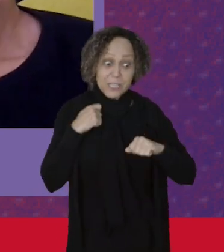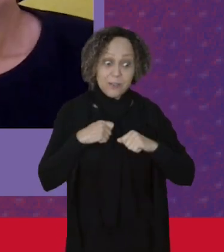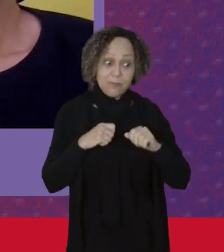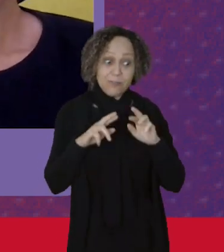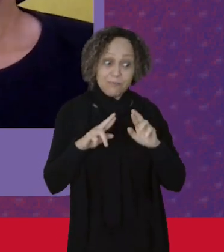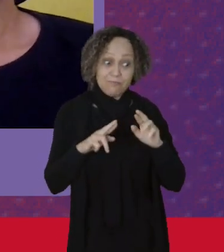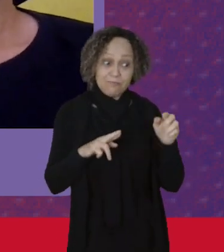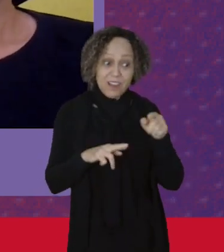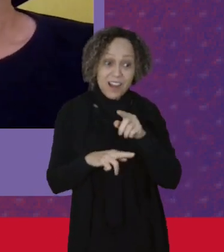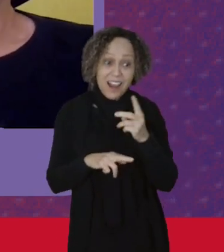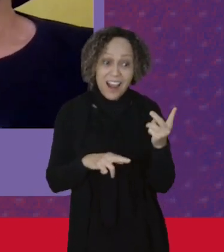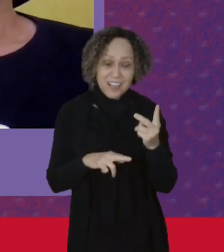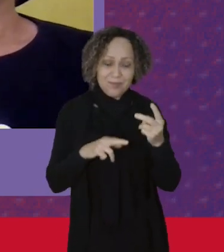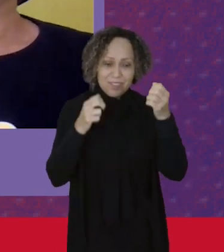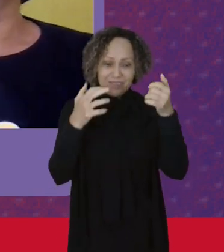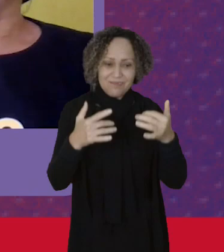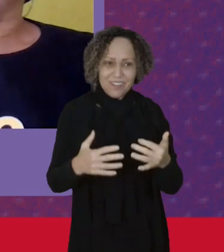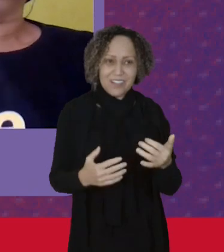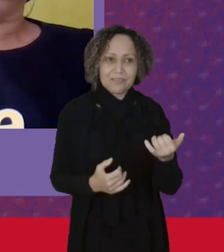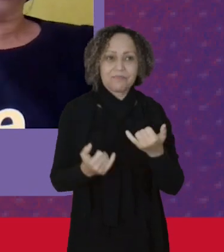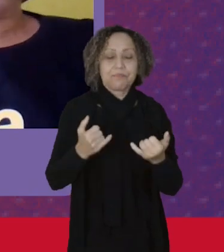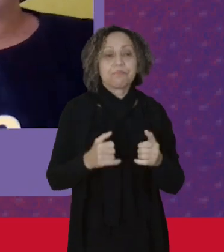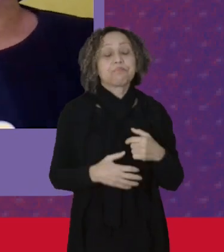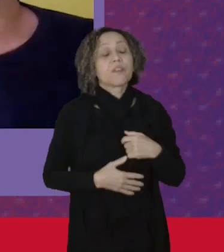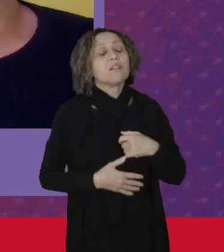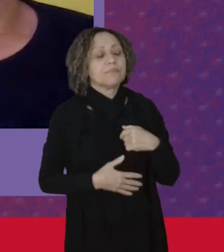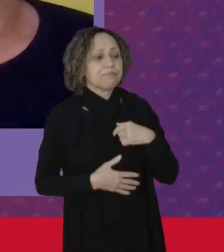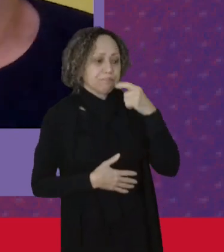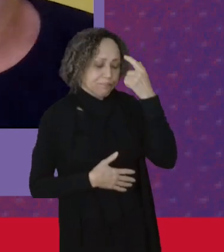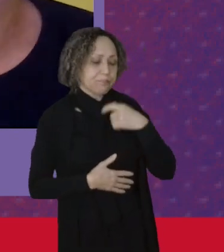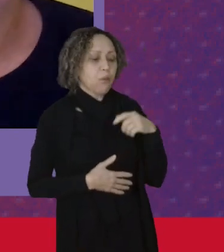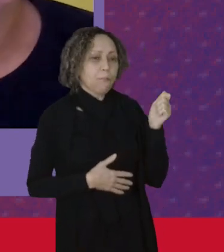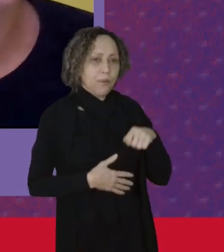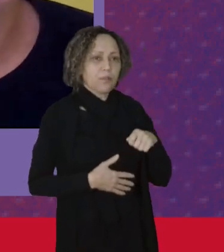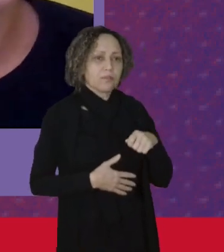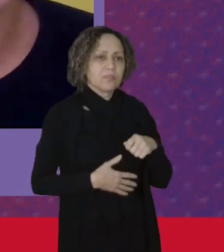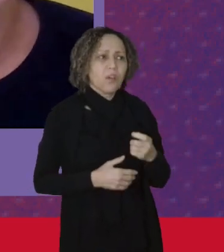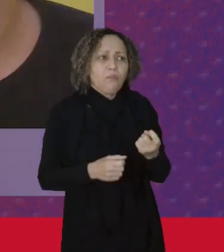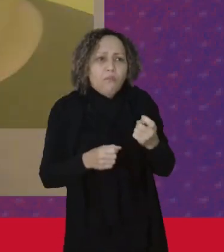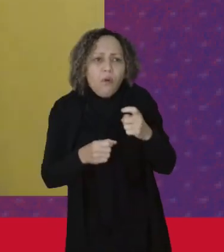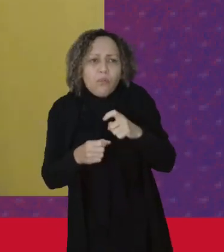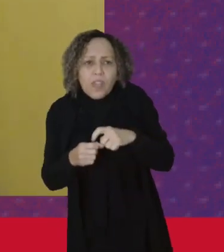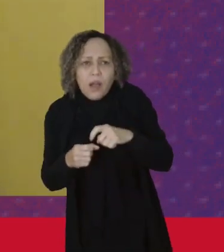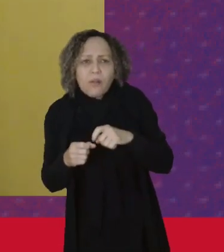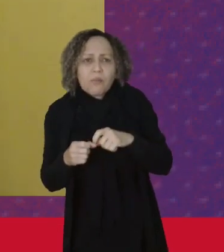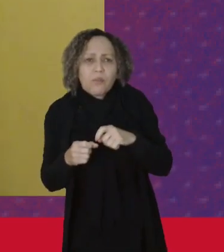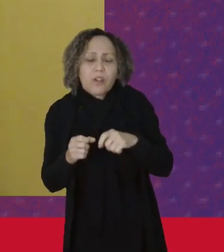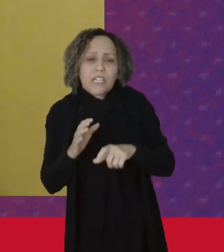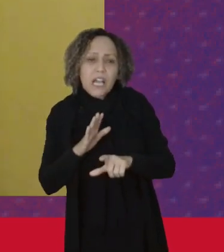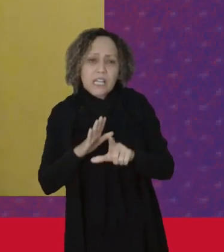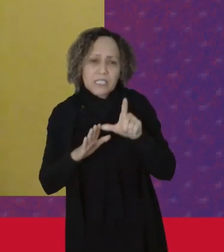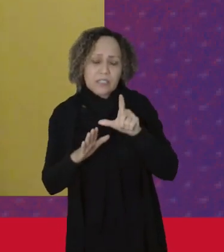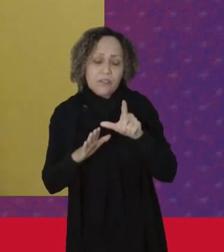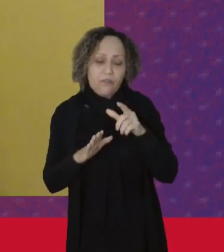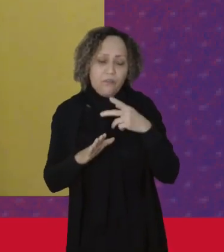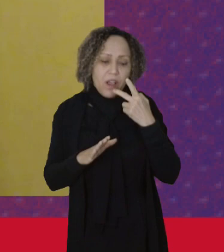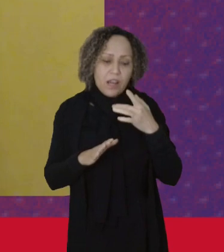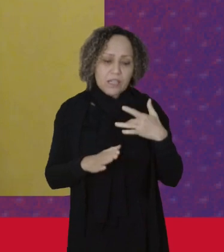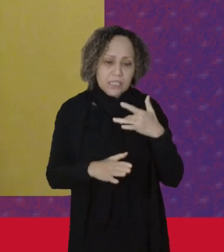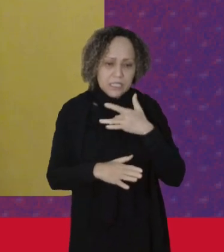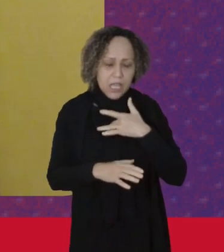Quer começar, Eliane? Posso falar? Posso, sim. Eu queria só voltar um pouquinho, antes de falar de saúde mental, falar assim, olha,